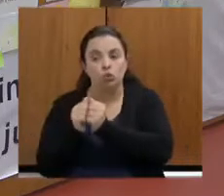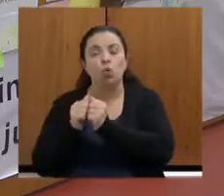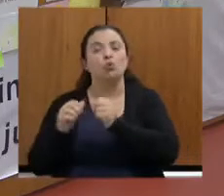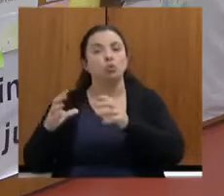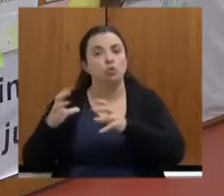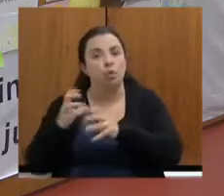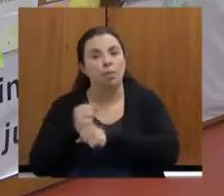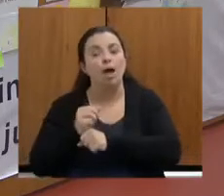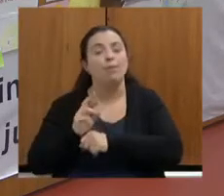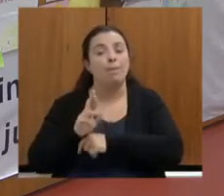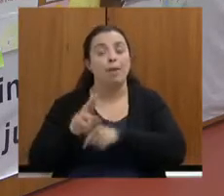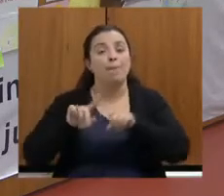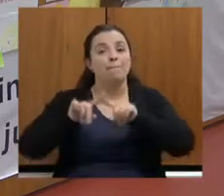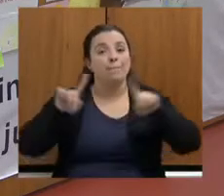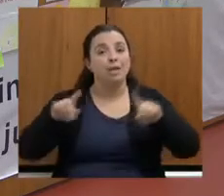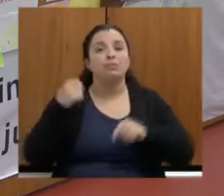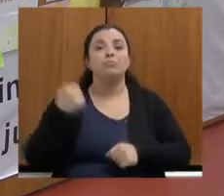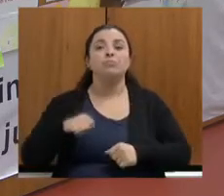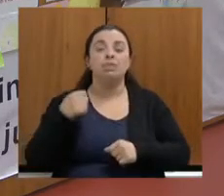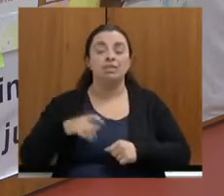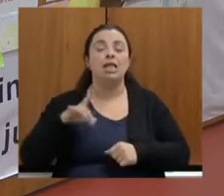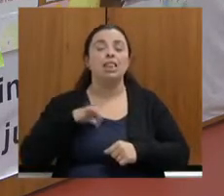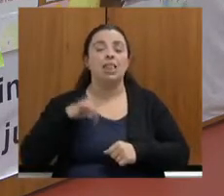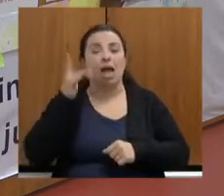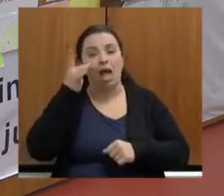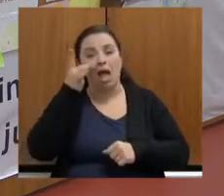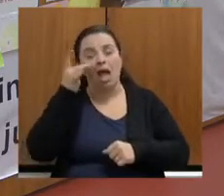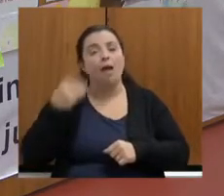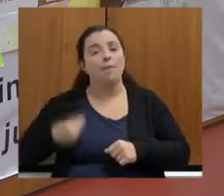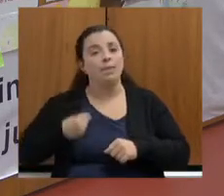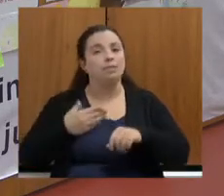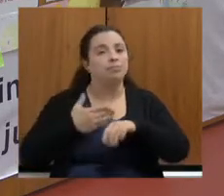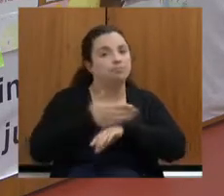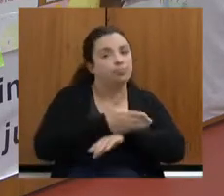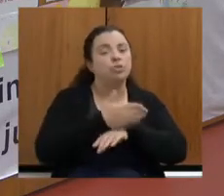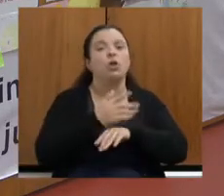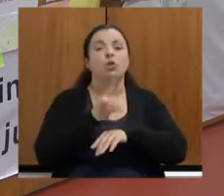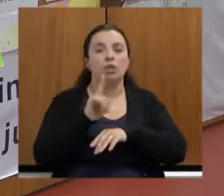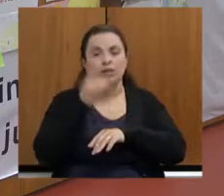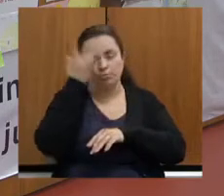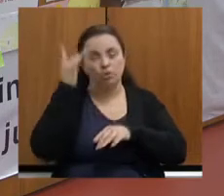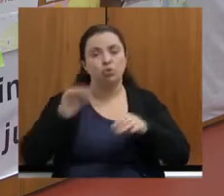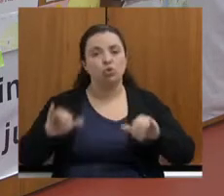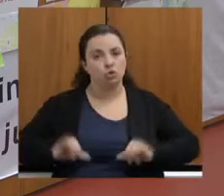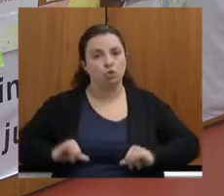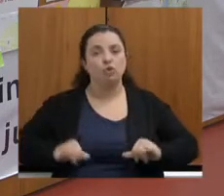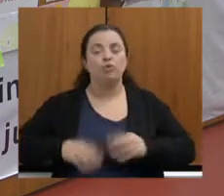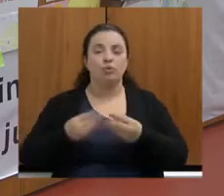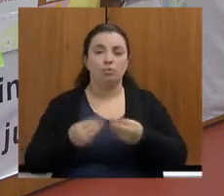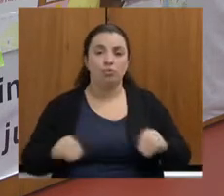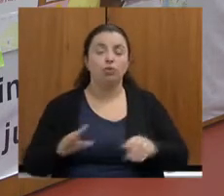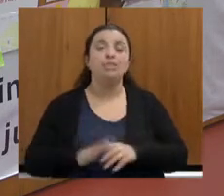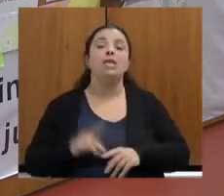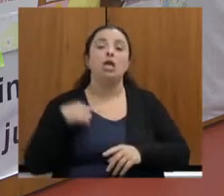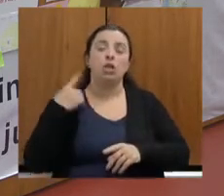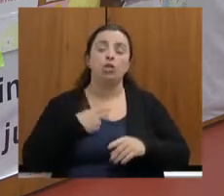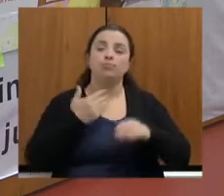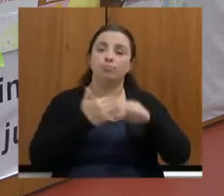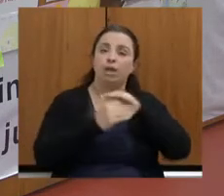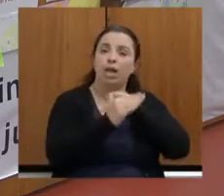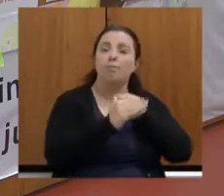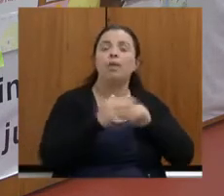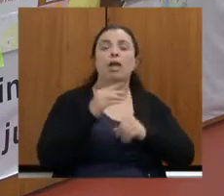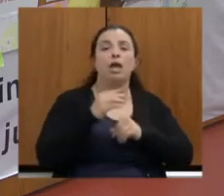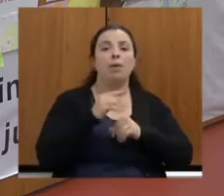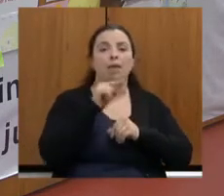mas que tem a presença dos atingidos e nós encaminharemos também é o ministro além desses dois pedidos que já está